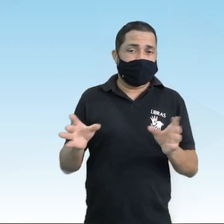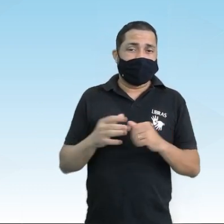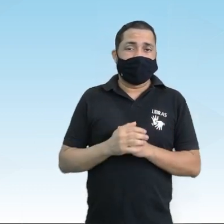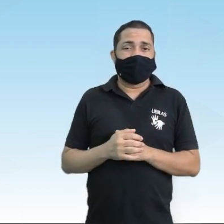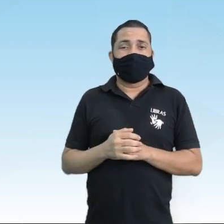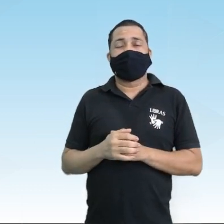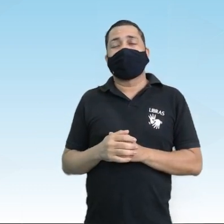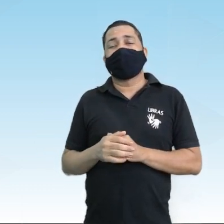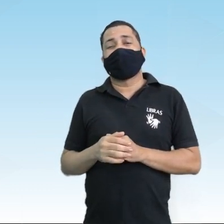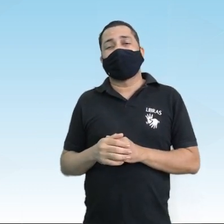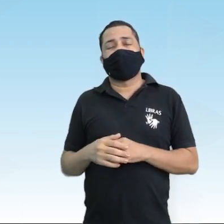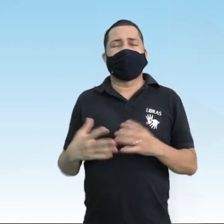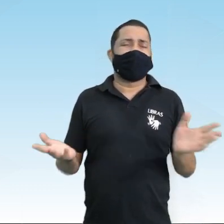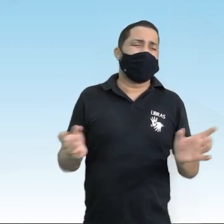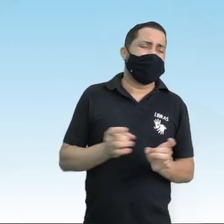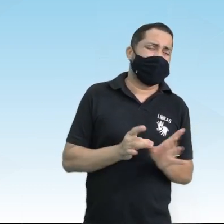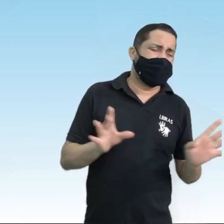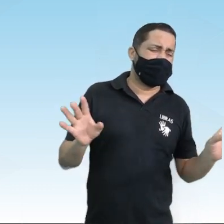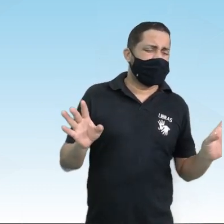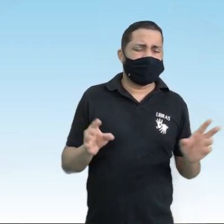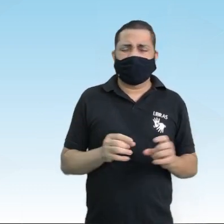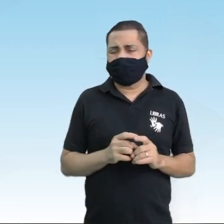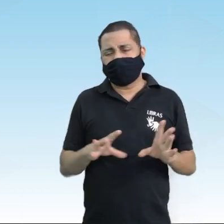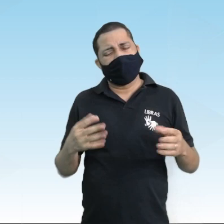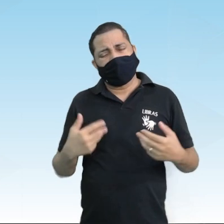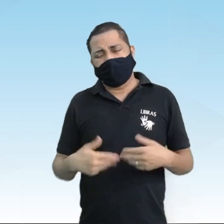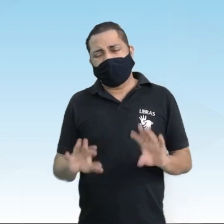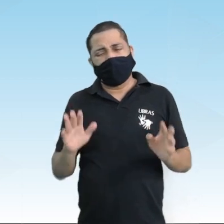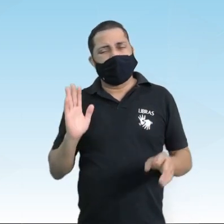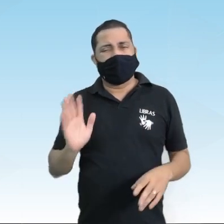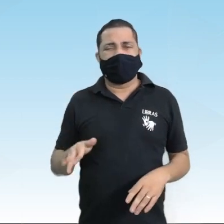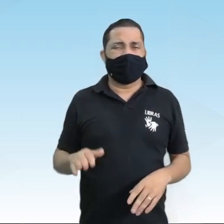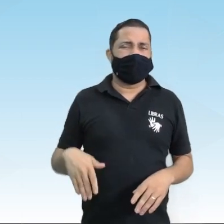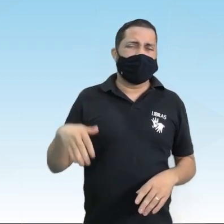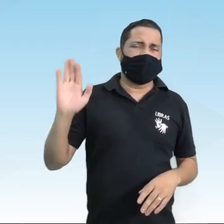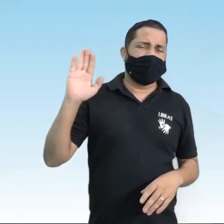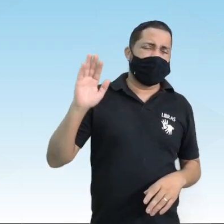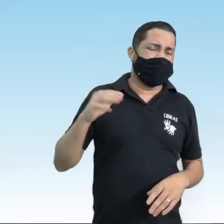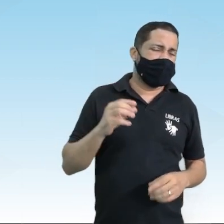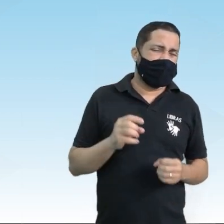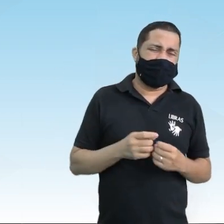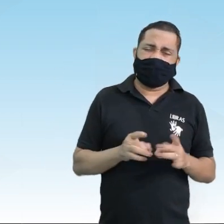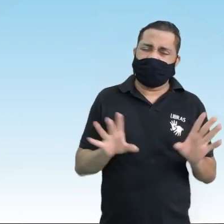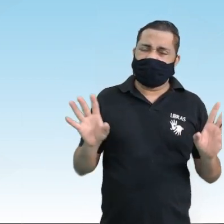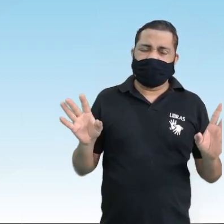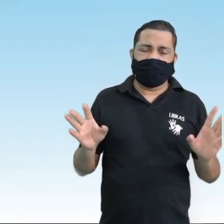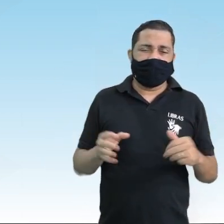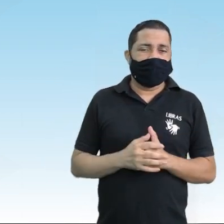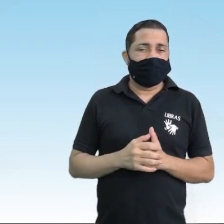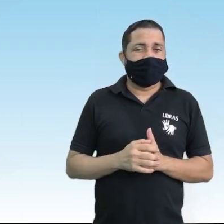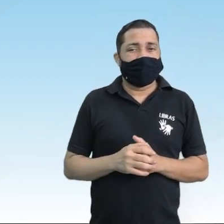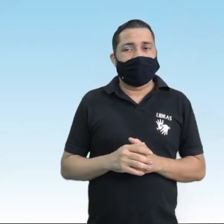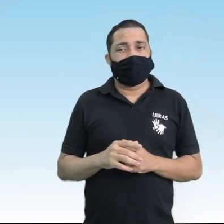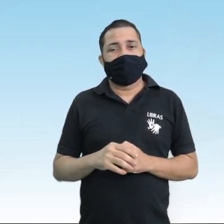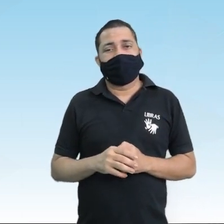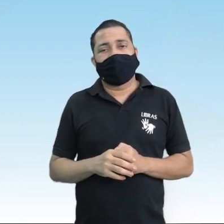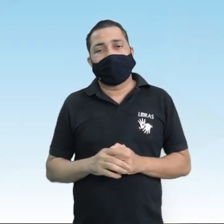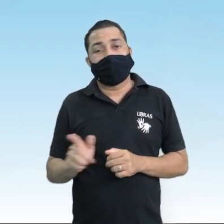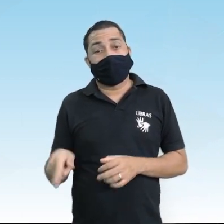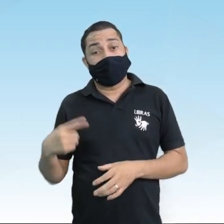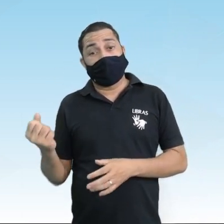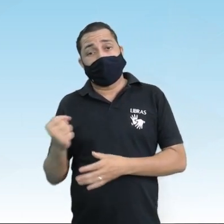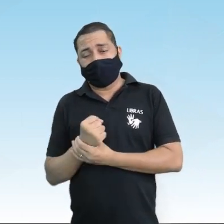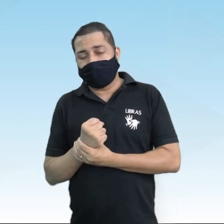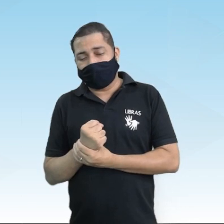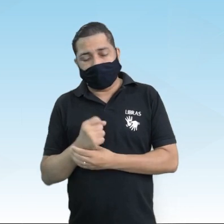Os liberais, o menino já é maior, vamos deixar. E os